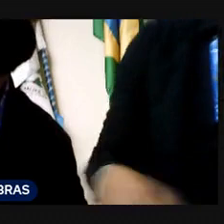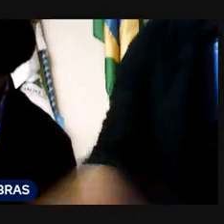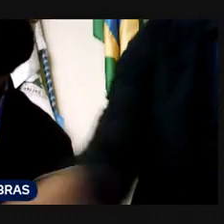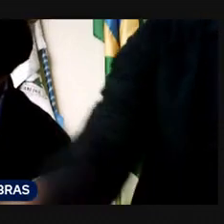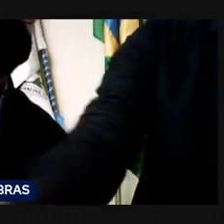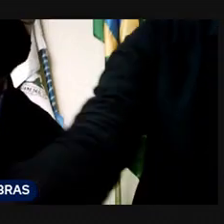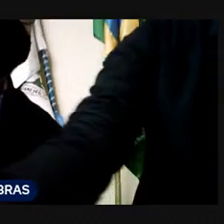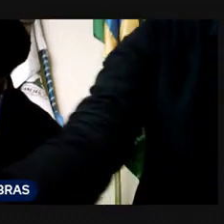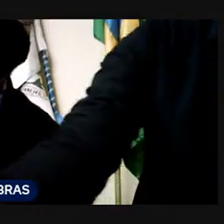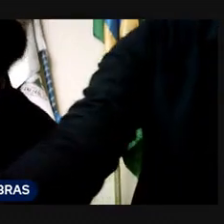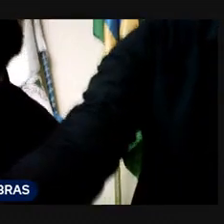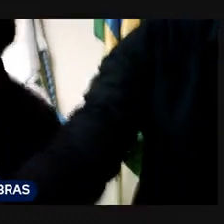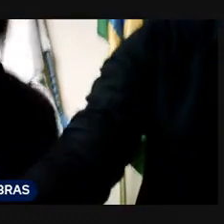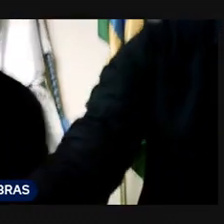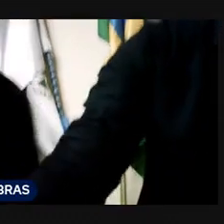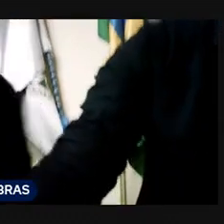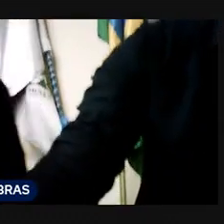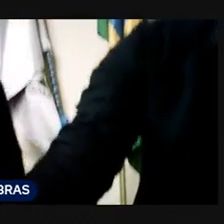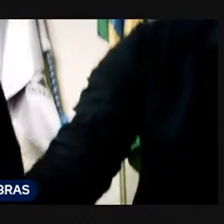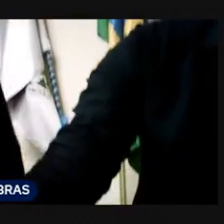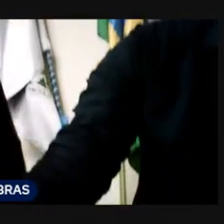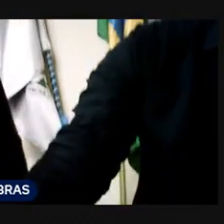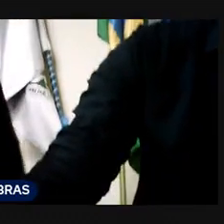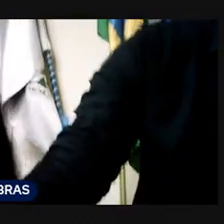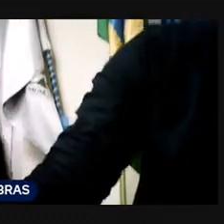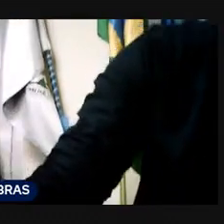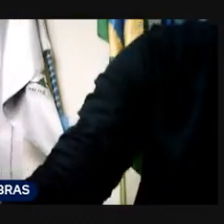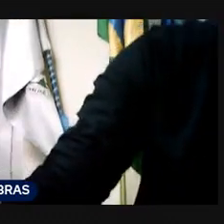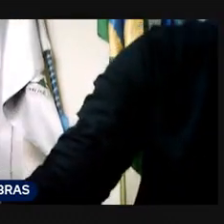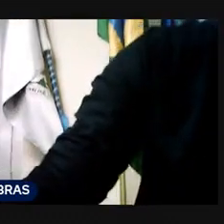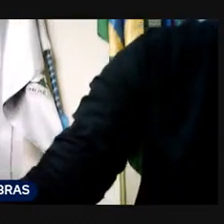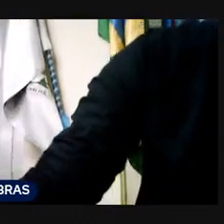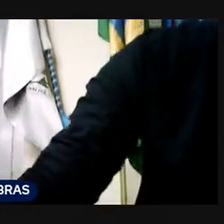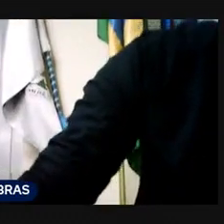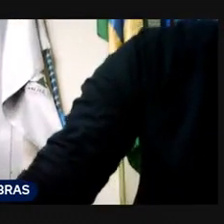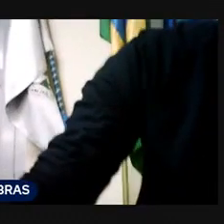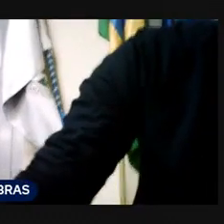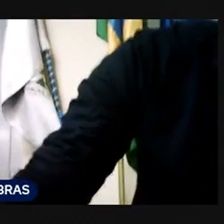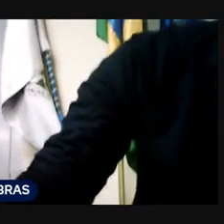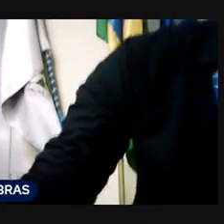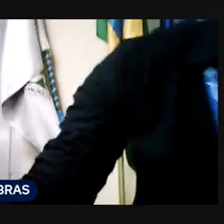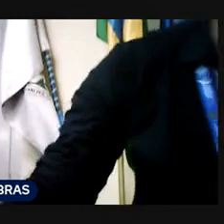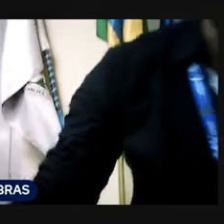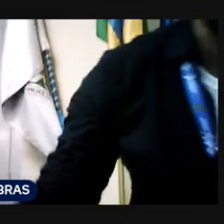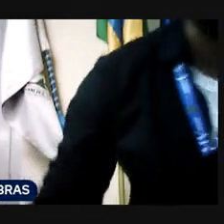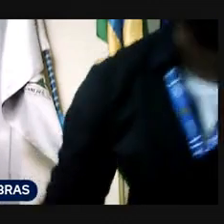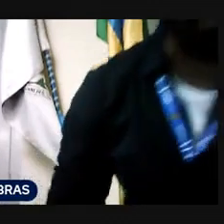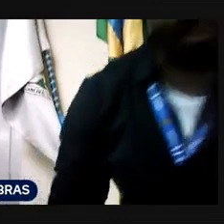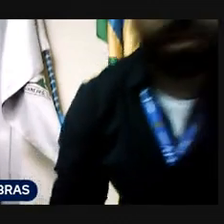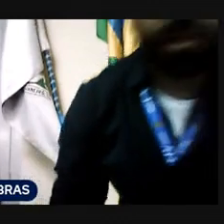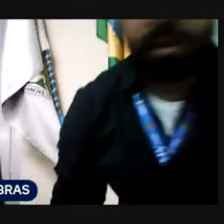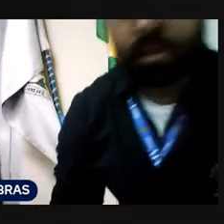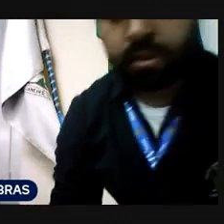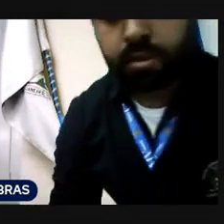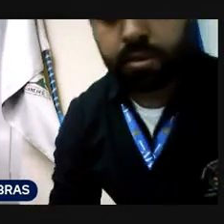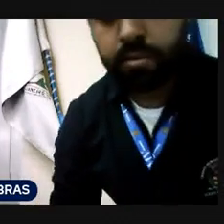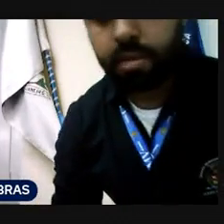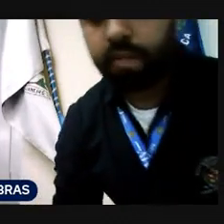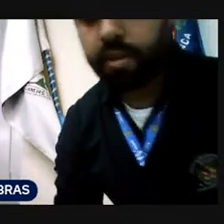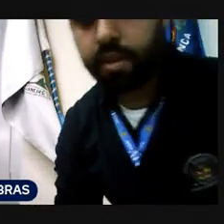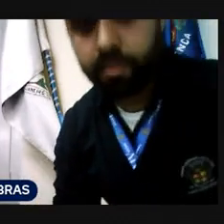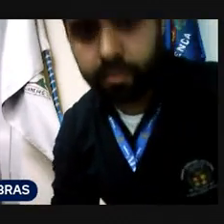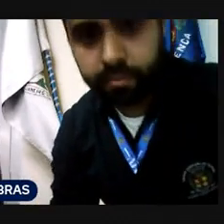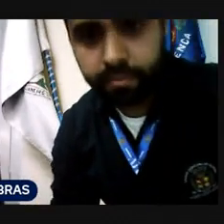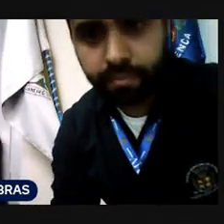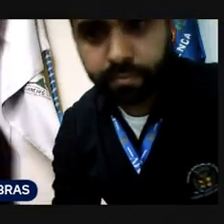que a gente traz na noite de hoje, foi uma luta muito grande, né? A gente tem essa luta há mais de 5 anos, principalmente